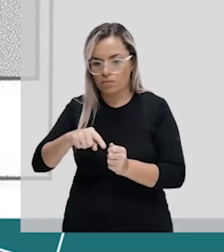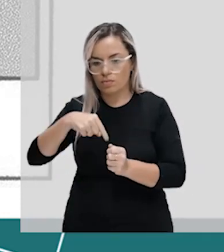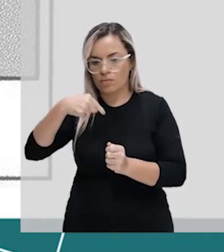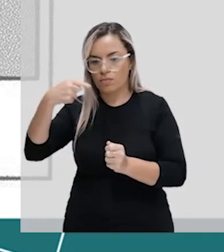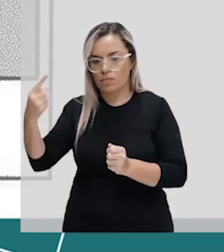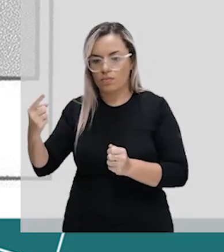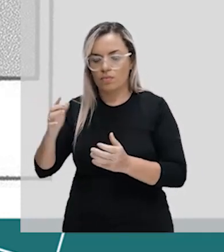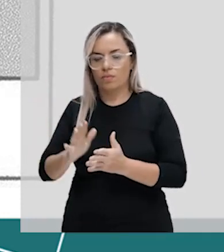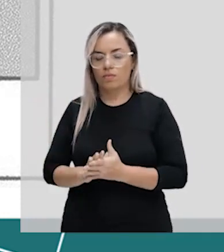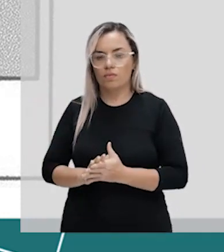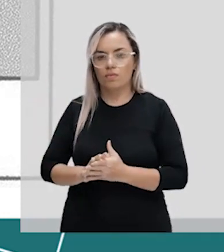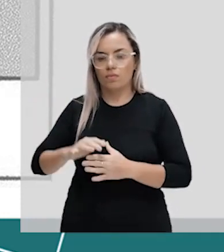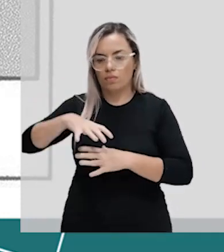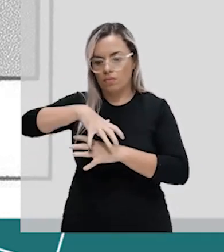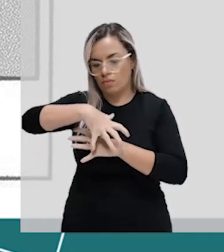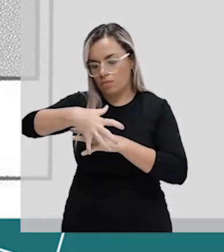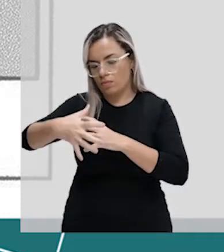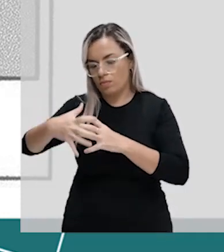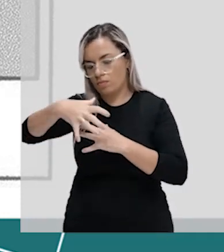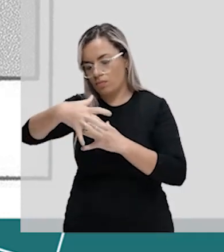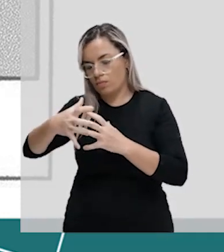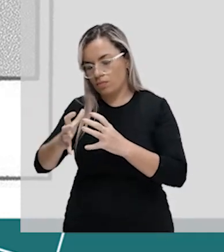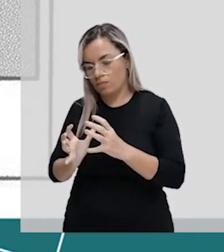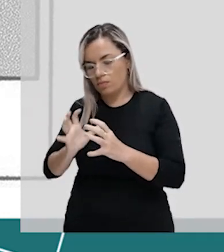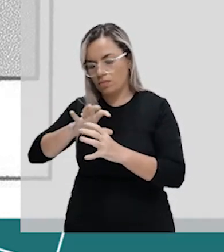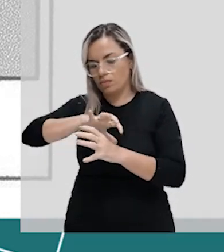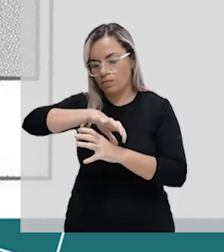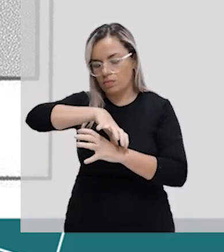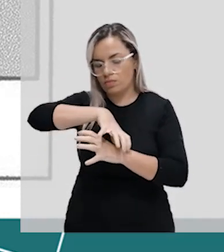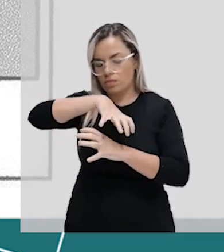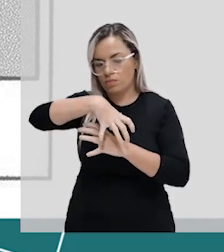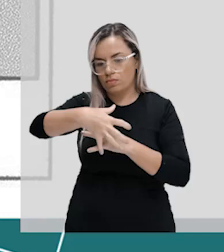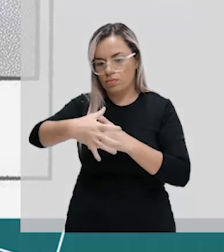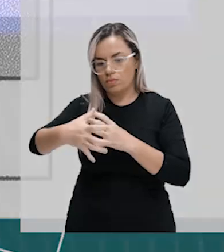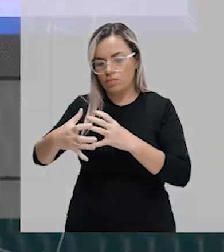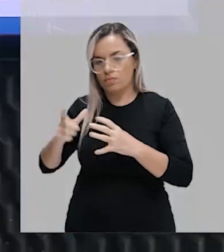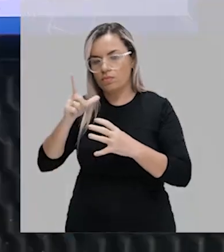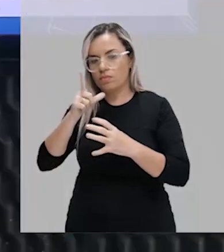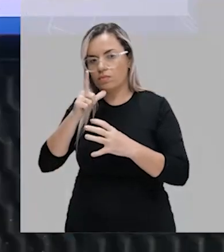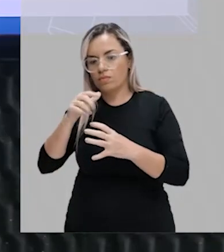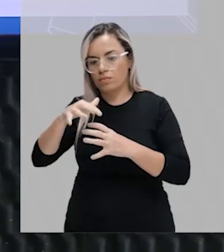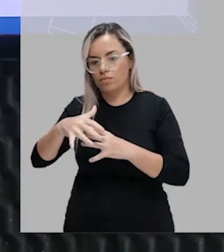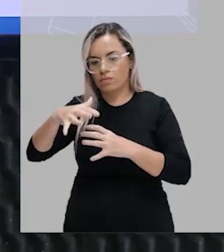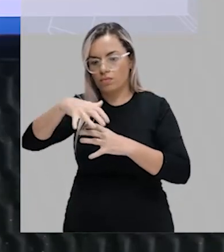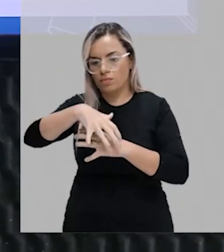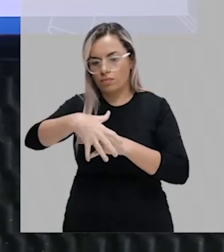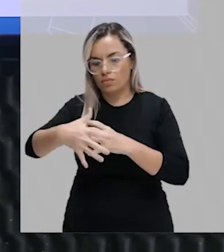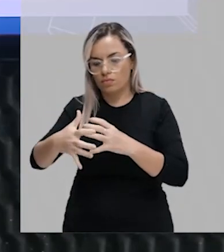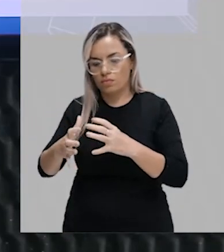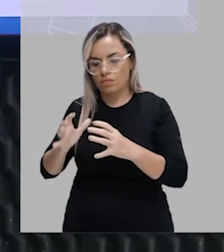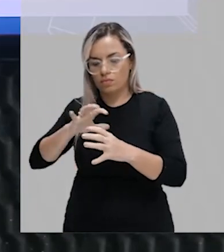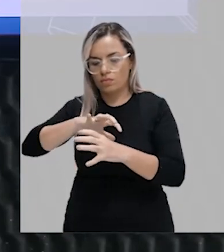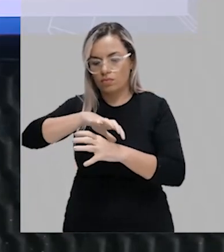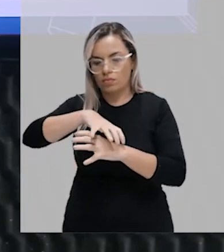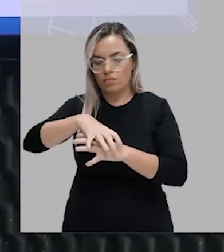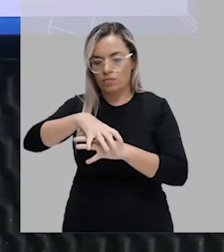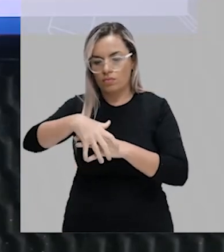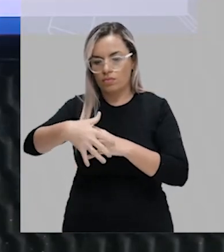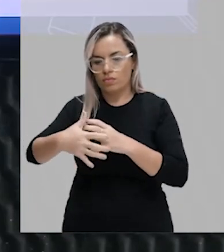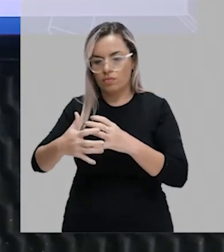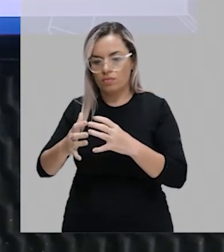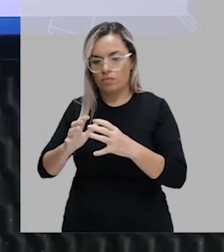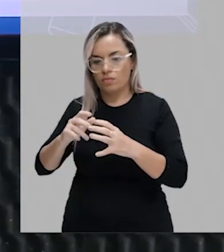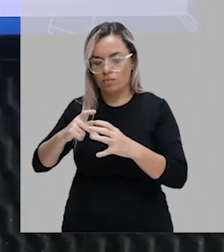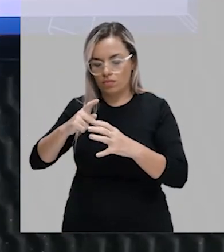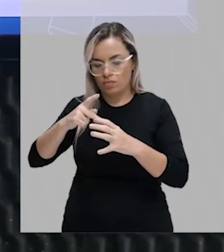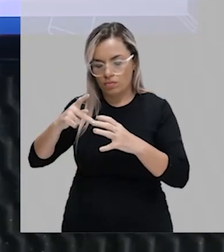formado películas, ok? Então, essa película envolvendo essas proteínas, uma proteína